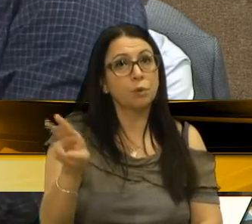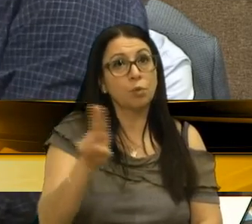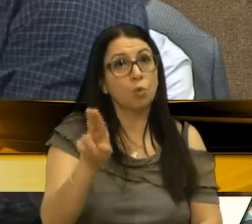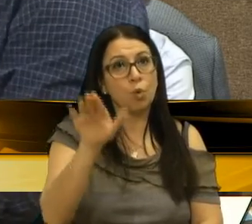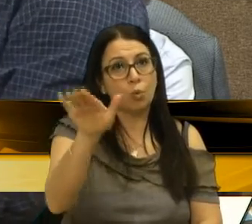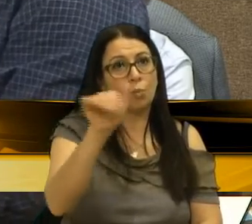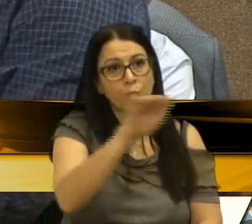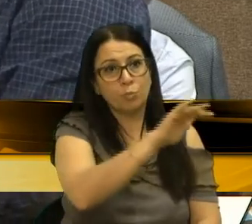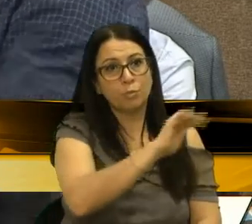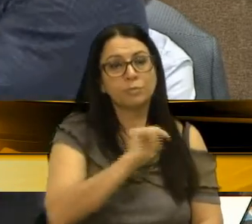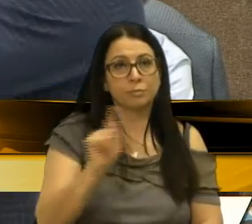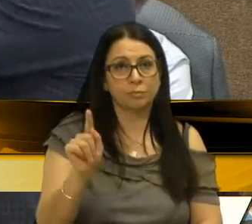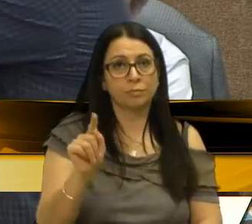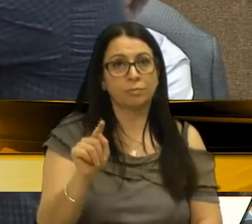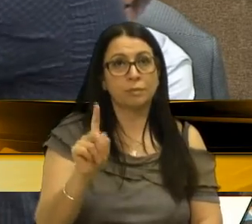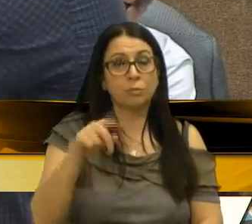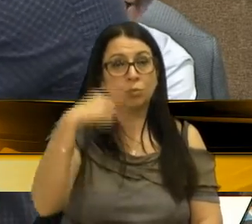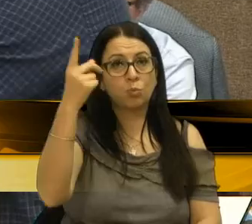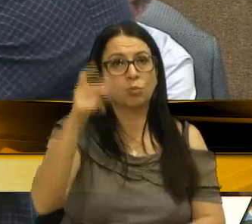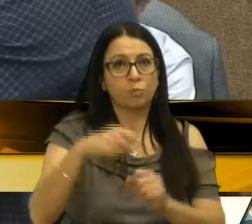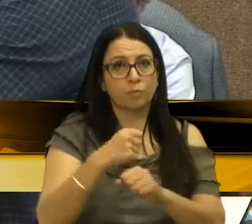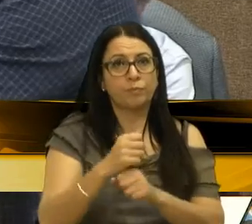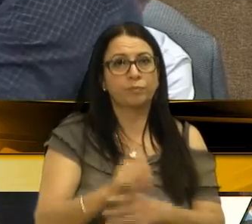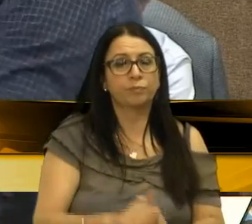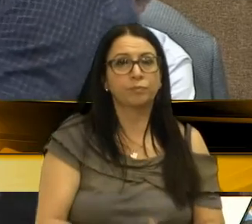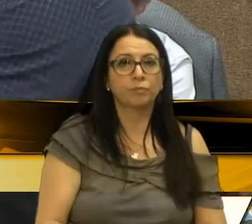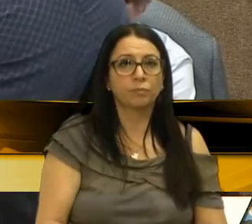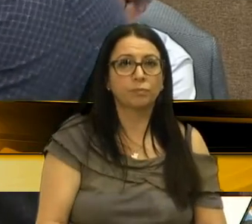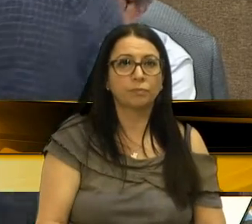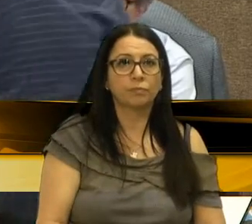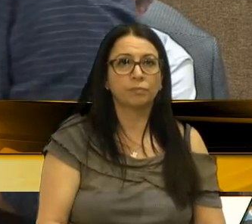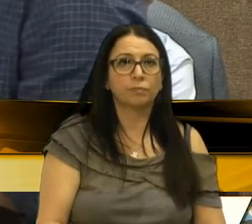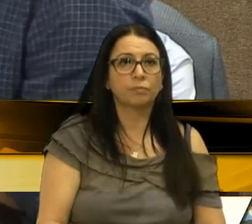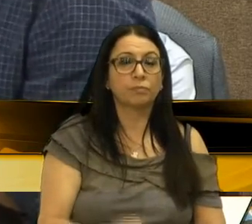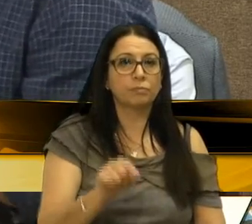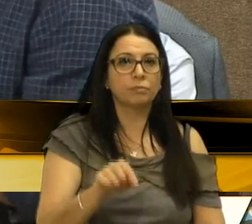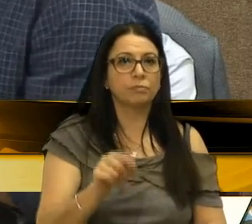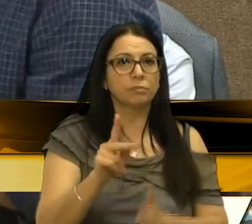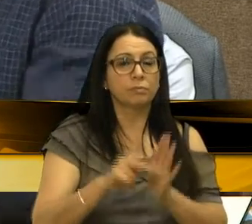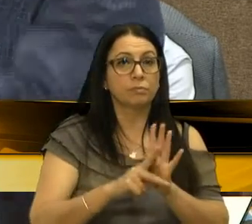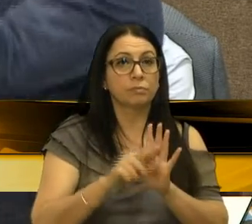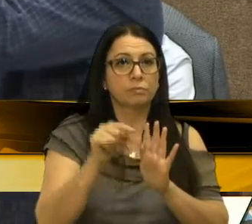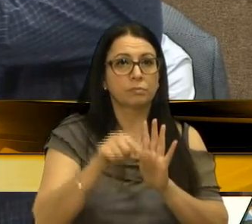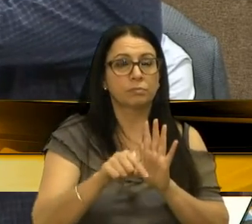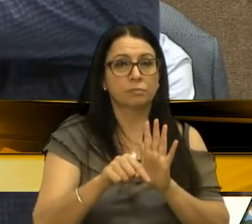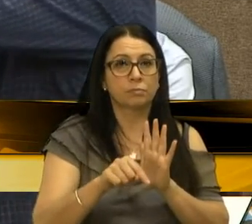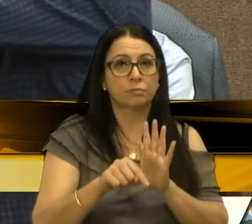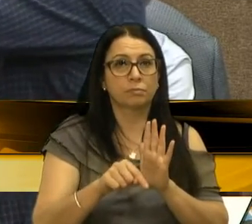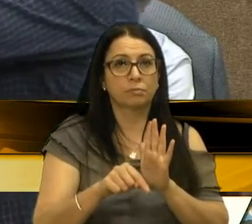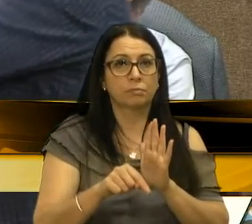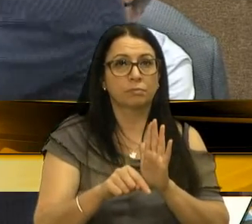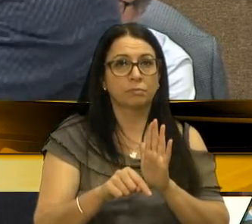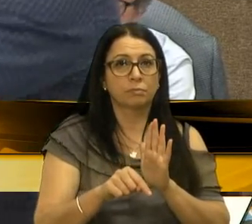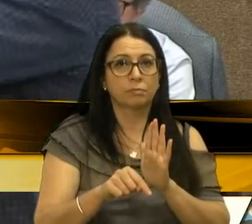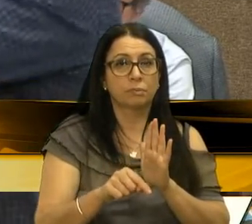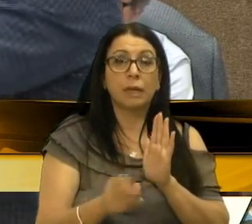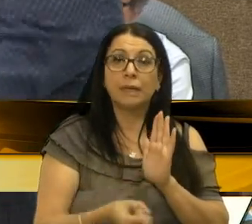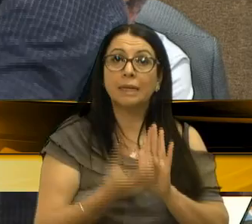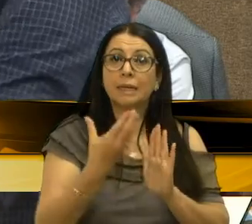nomeações para o próximo ano. E esse projeto que vem agora é para